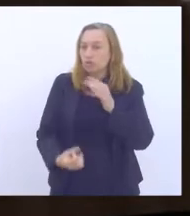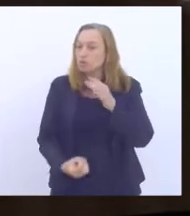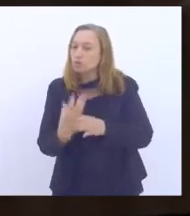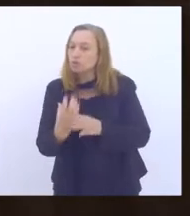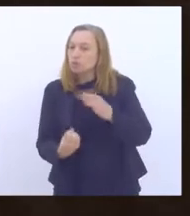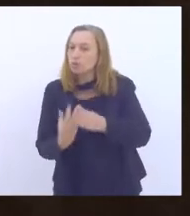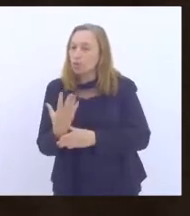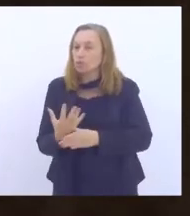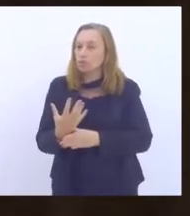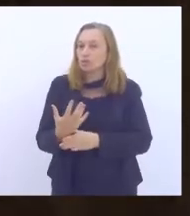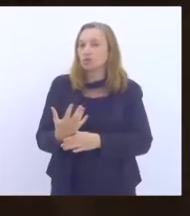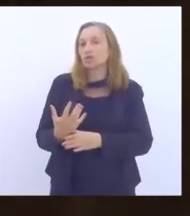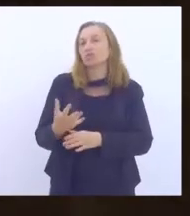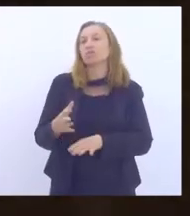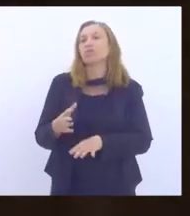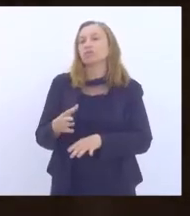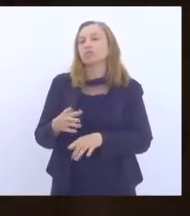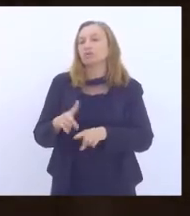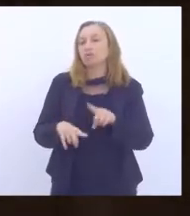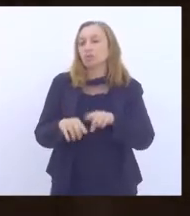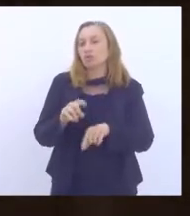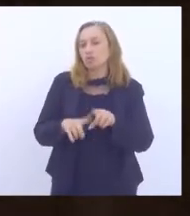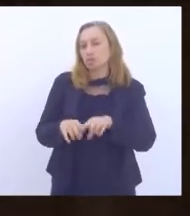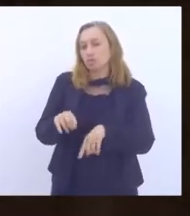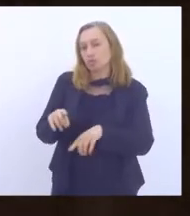todos os setores produtivos inclusive